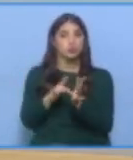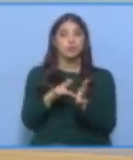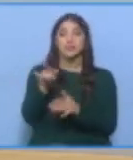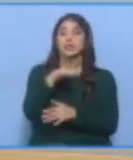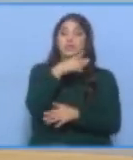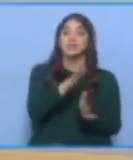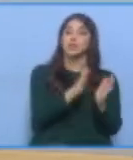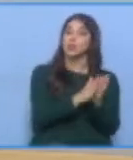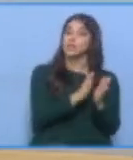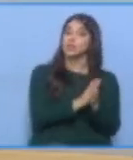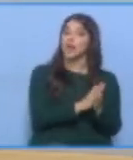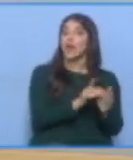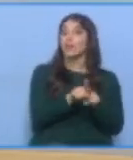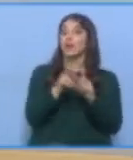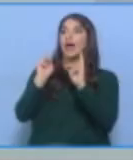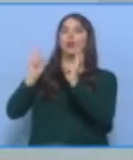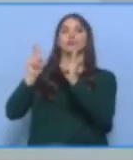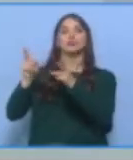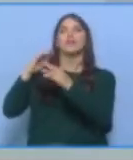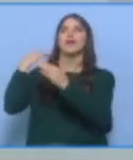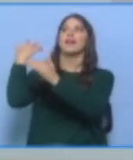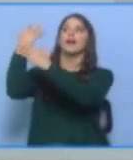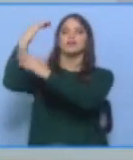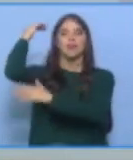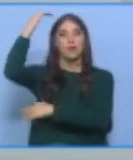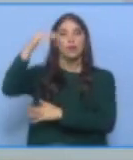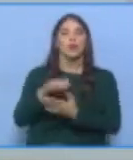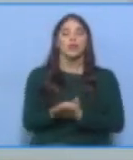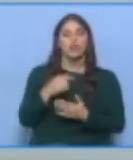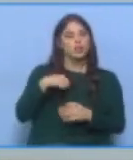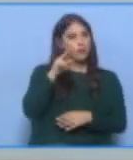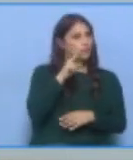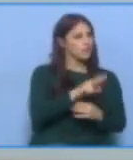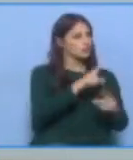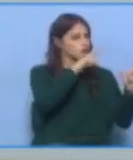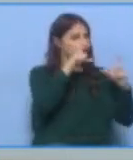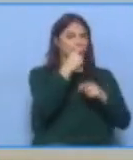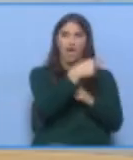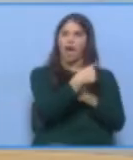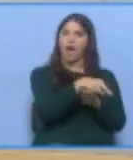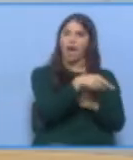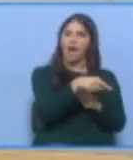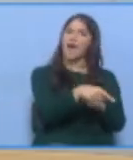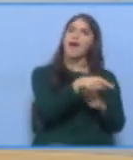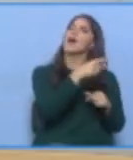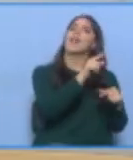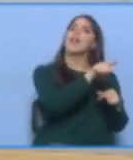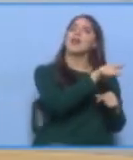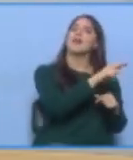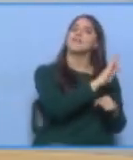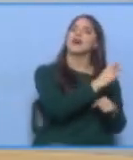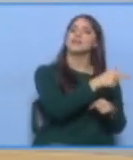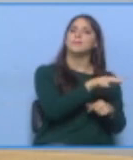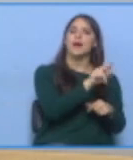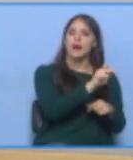céu. Na memória fotográfica que é publicada neste livro, vejo que está uma fotografia dele em Fátima. Sim, exatamente. E algumas outras fotografias também aqui em